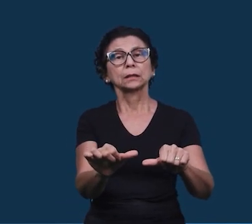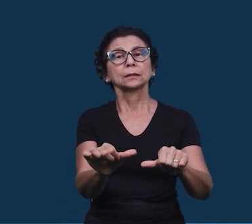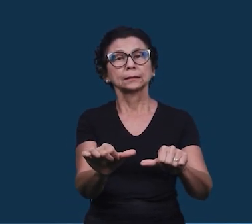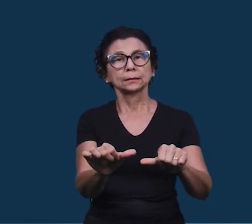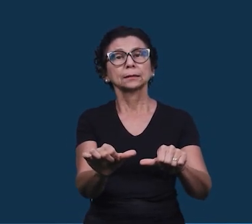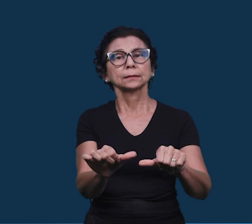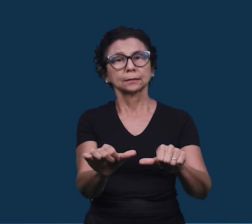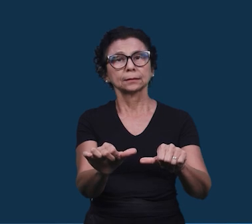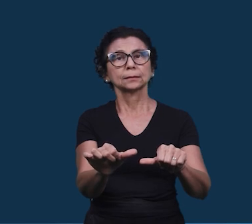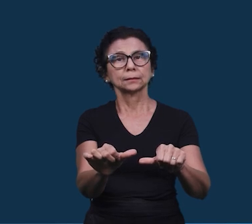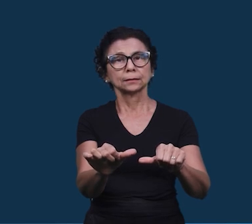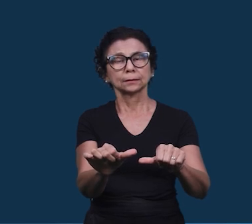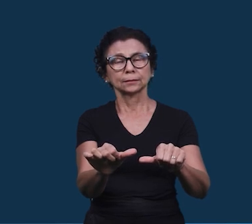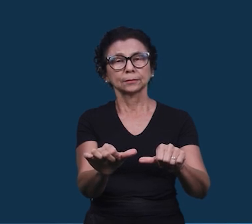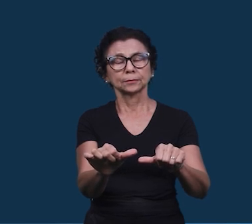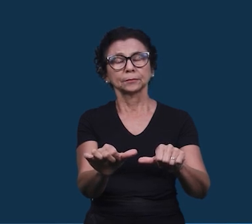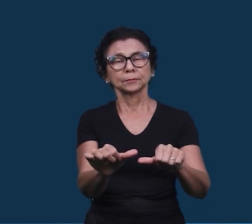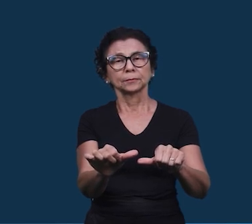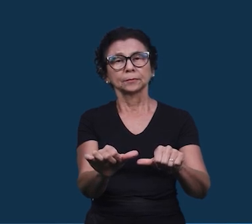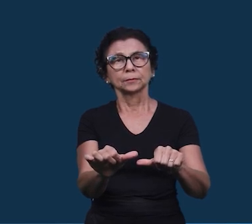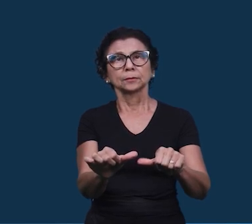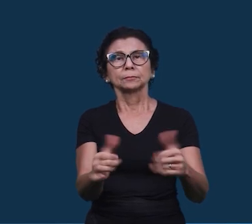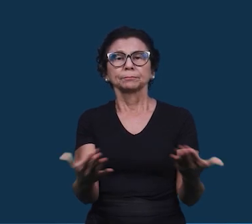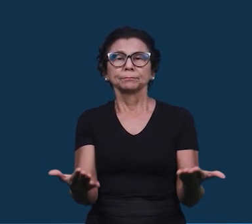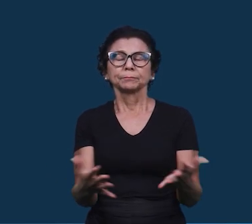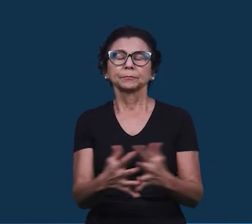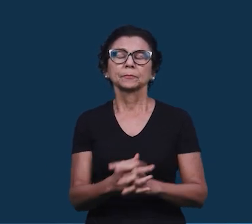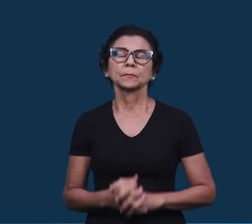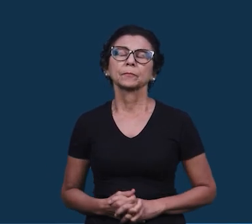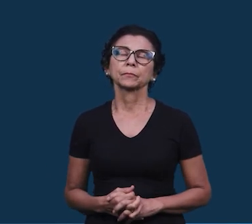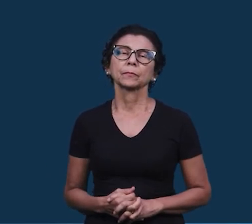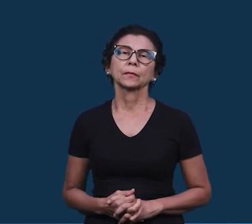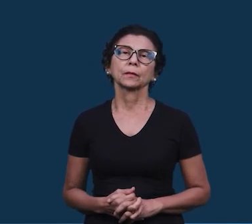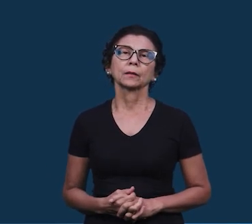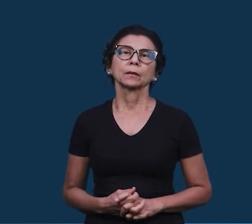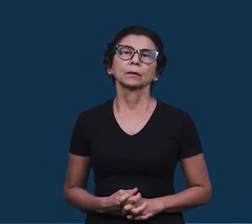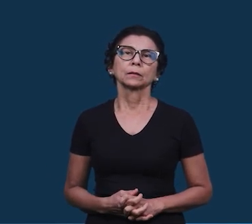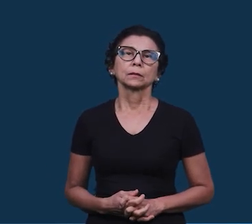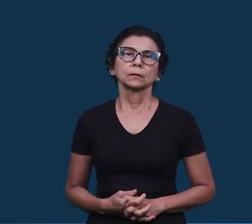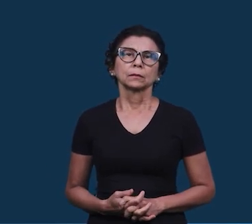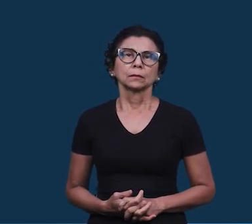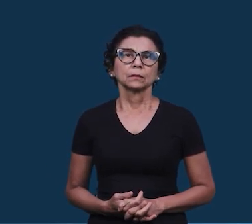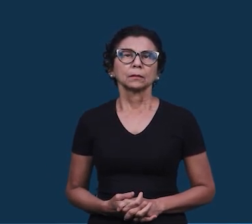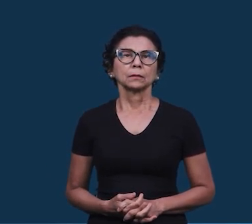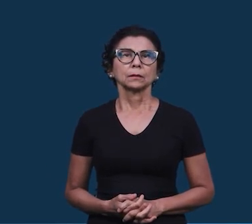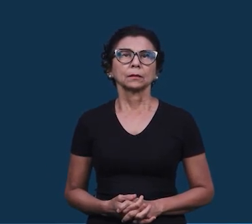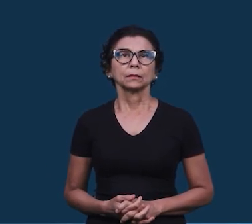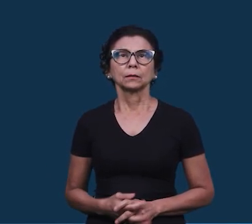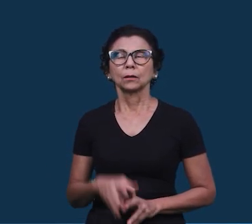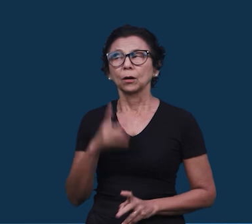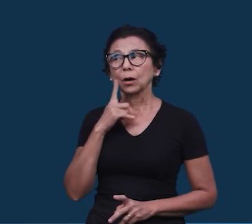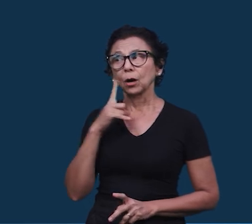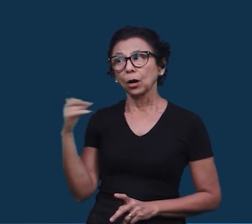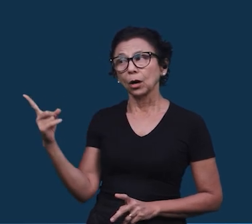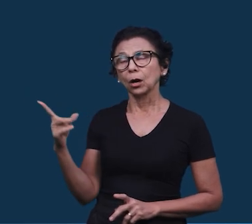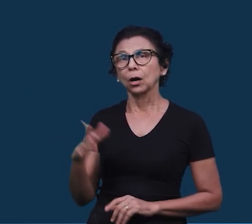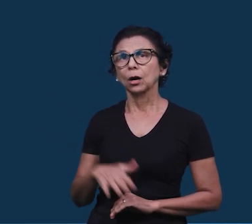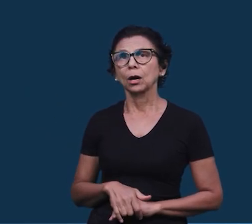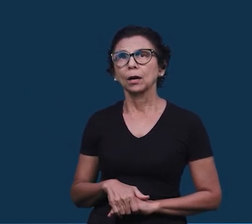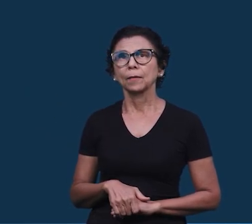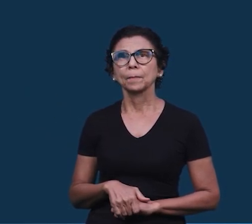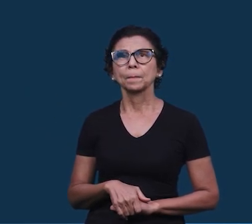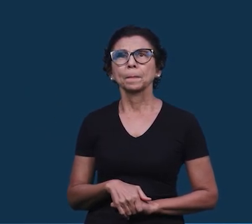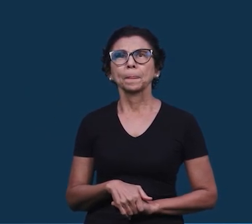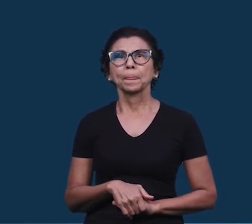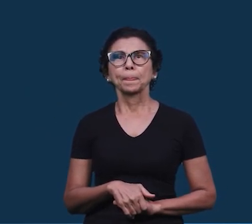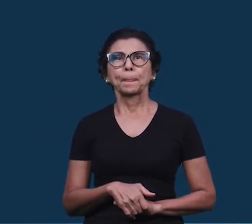para seus tecidos lipídicos e lá se acumularem. Olhem bem, ele diz aqui, ó, podem